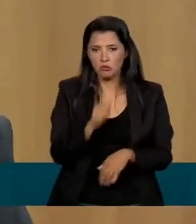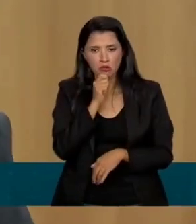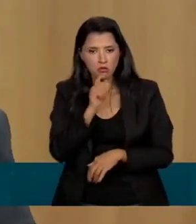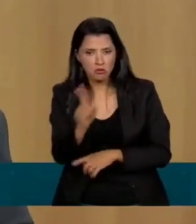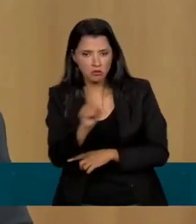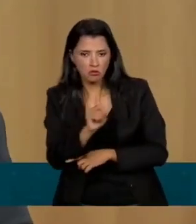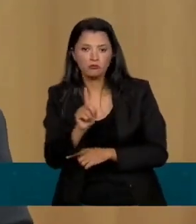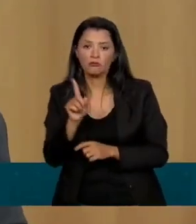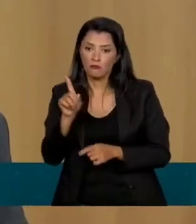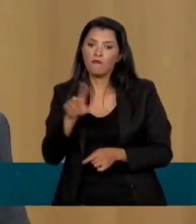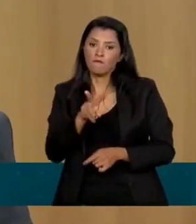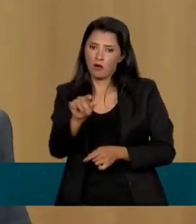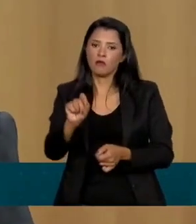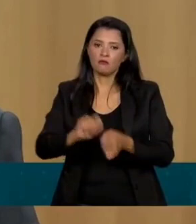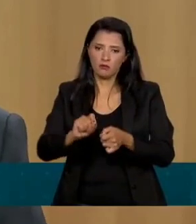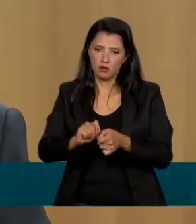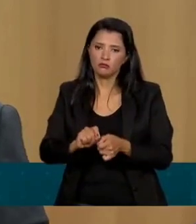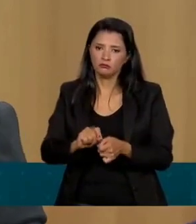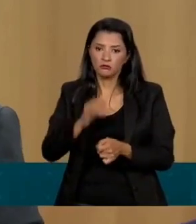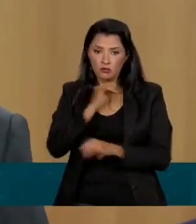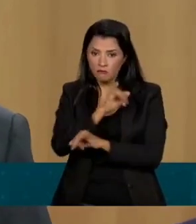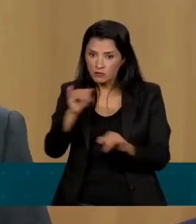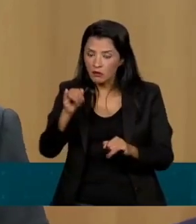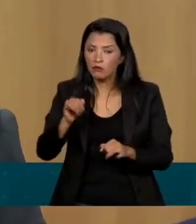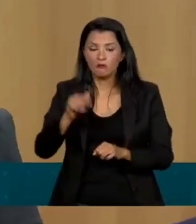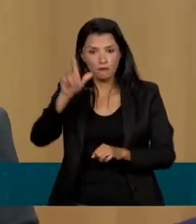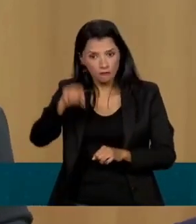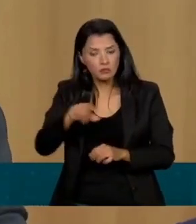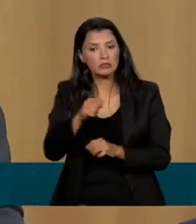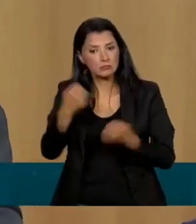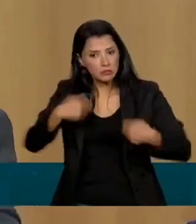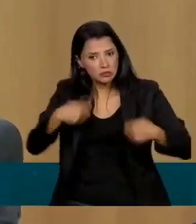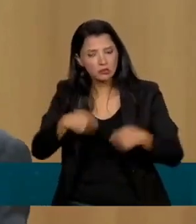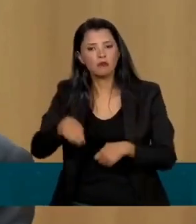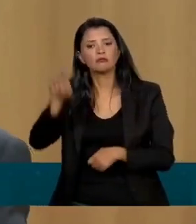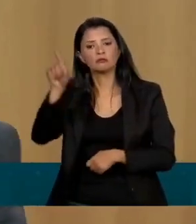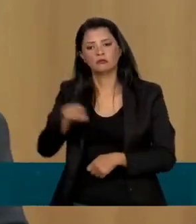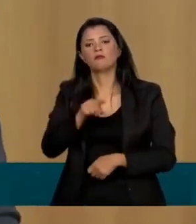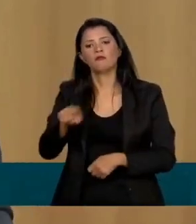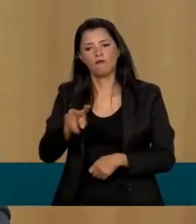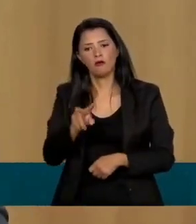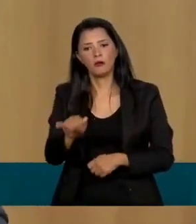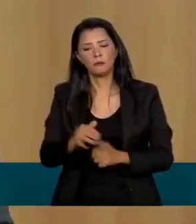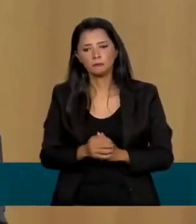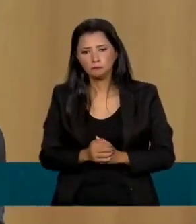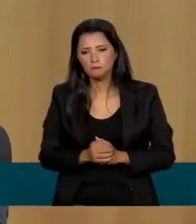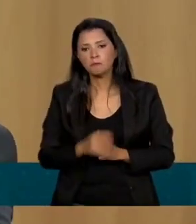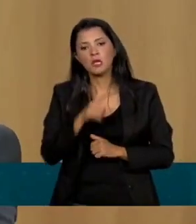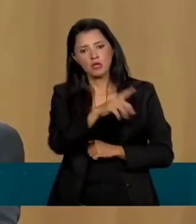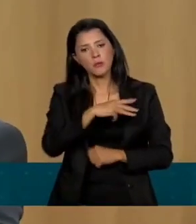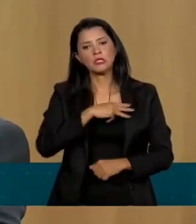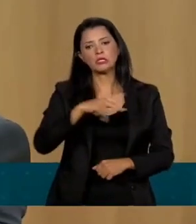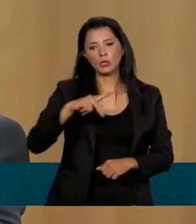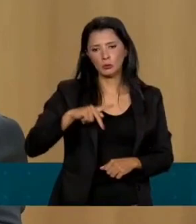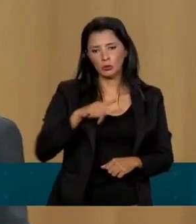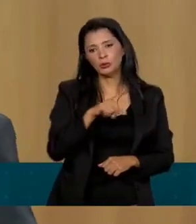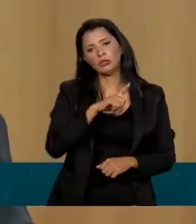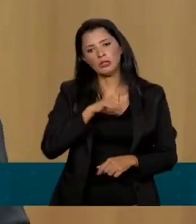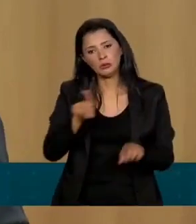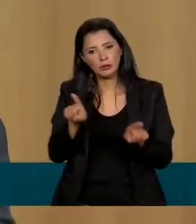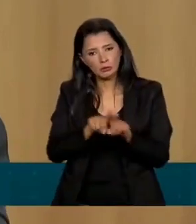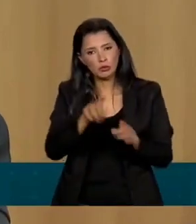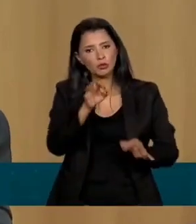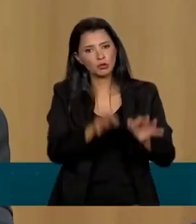e isso será feito, quero deixar claro que será feito se for necessário, e representação ao Ministério Público para que nós tenhamos também